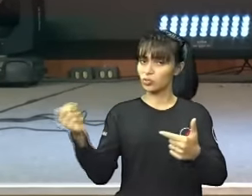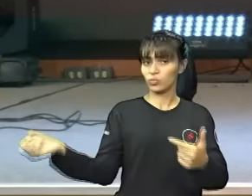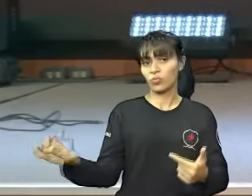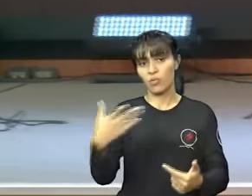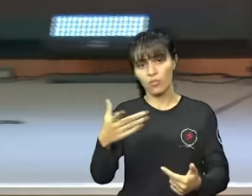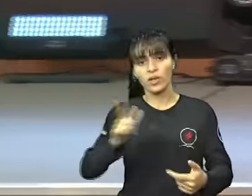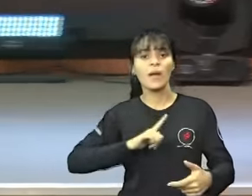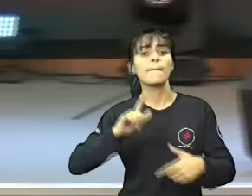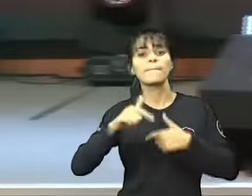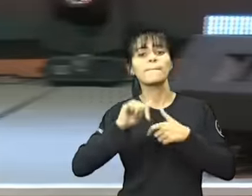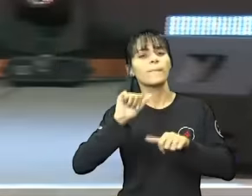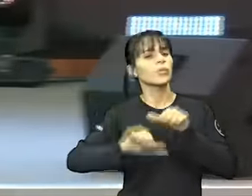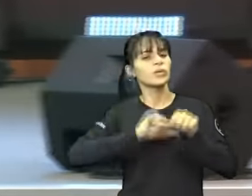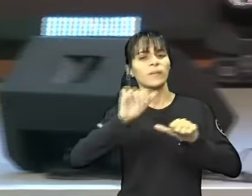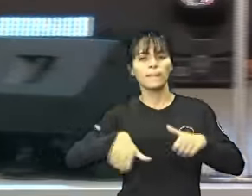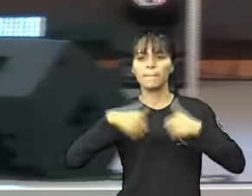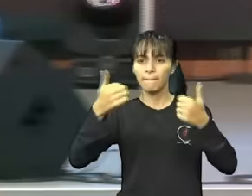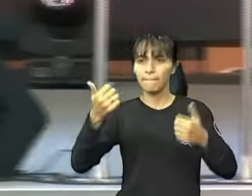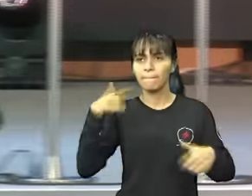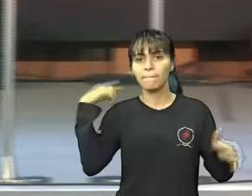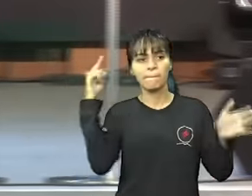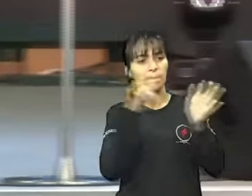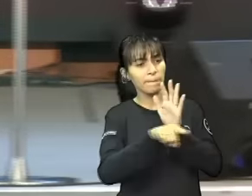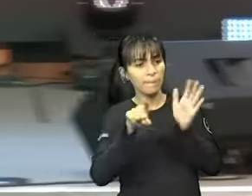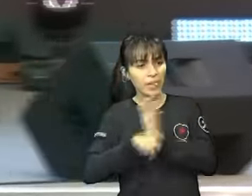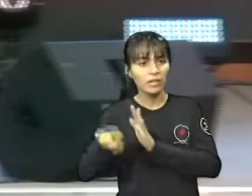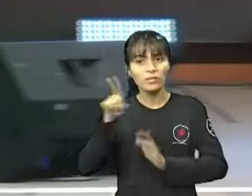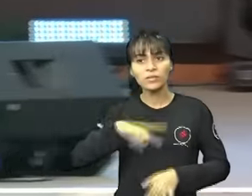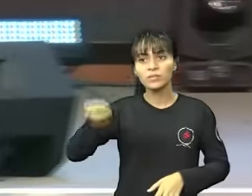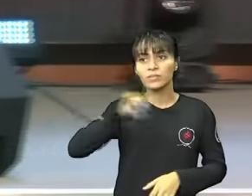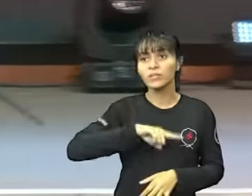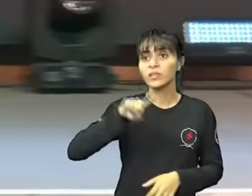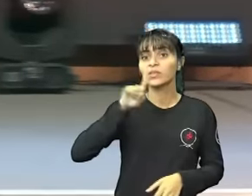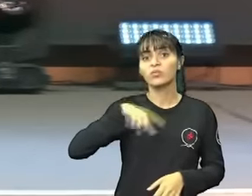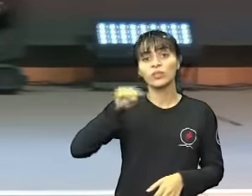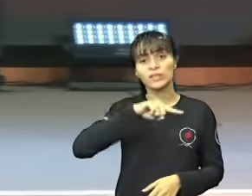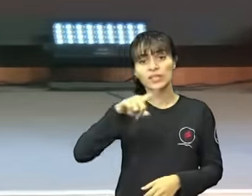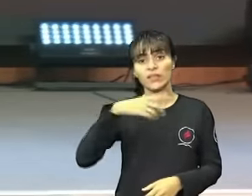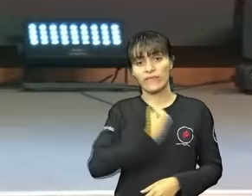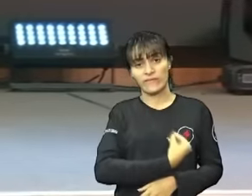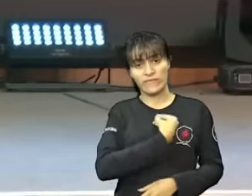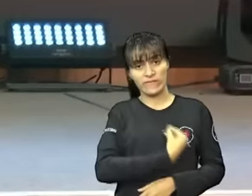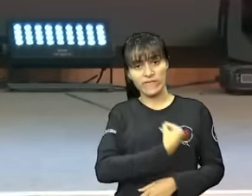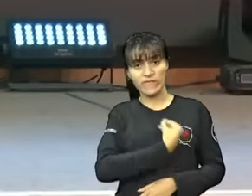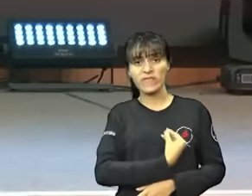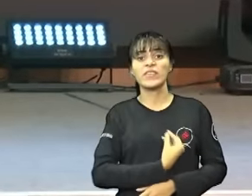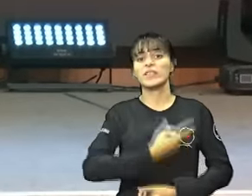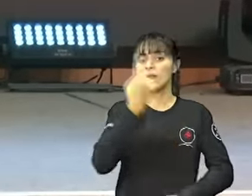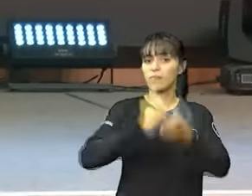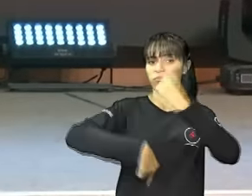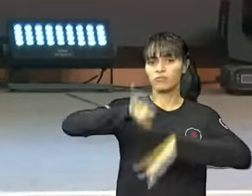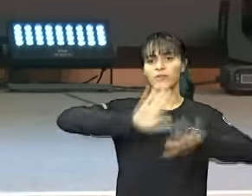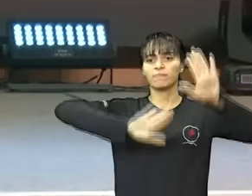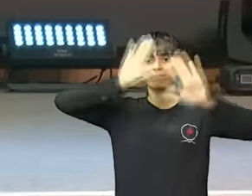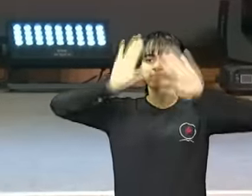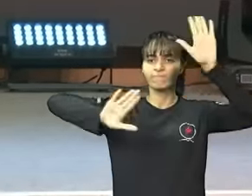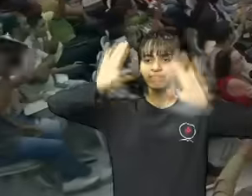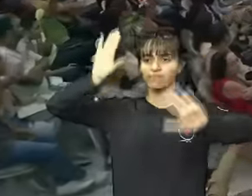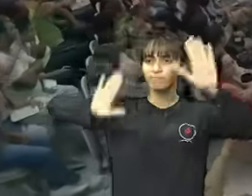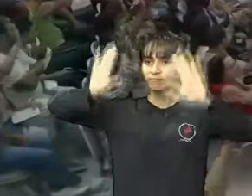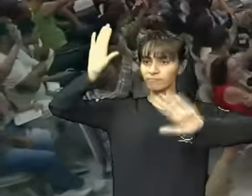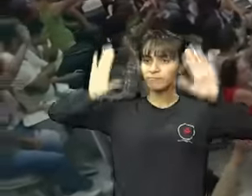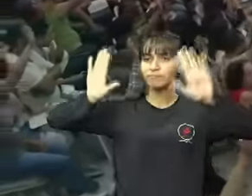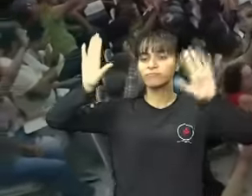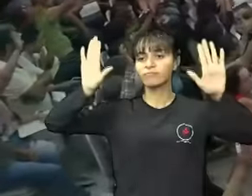uma mudança para melhor então vou perguntar essa plateia quem é que o dia que entregou a sua vida a Cristo a sua vida mudou para melhor dá um sinalzinho aí com a mão